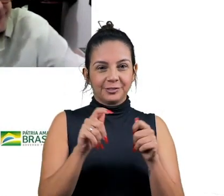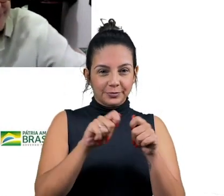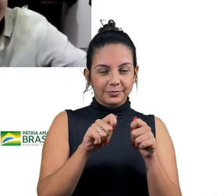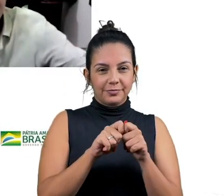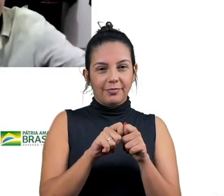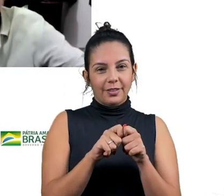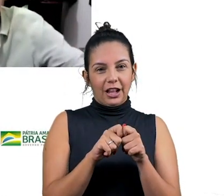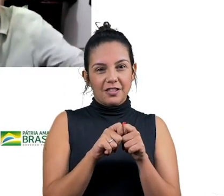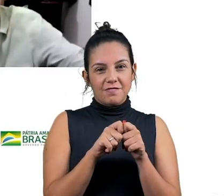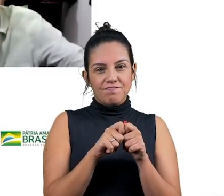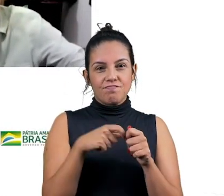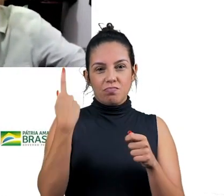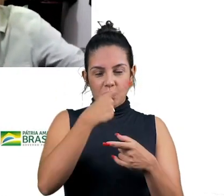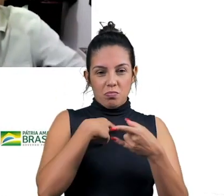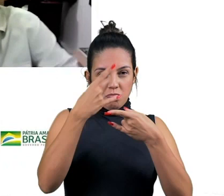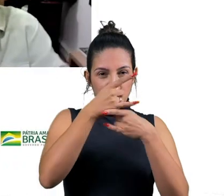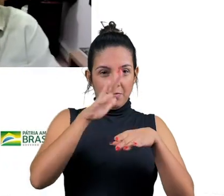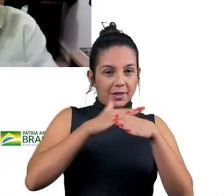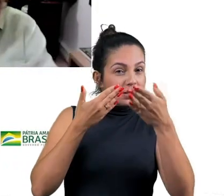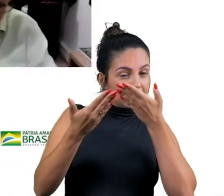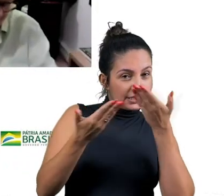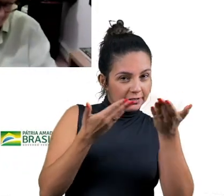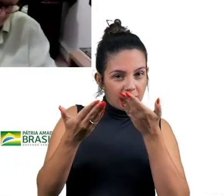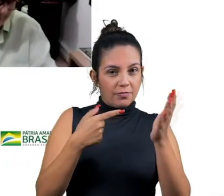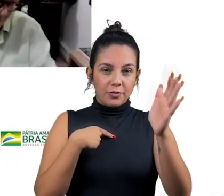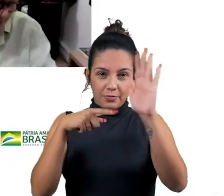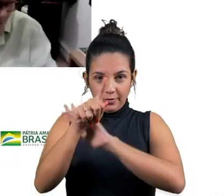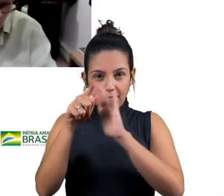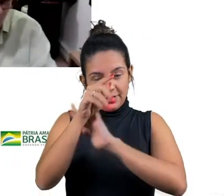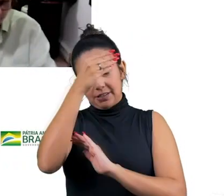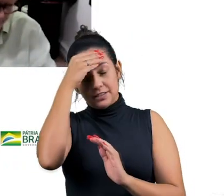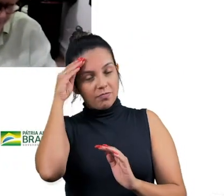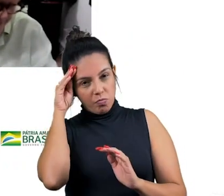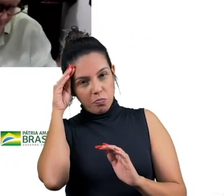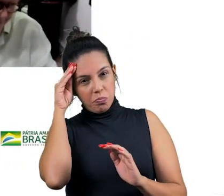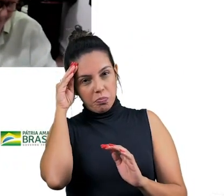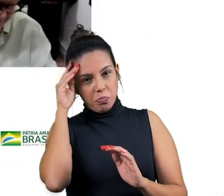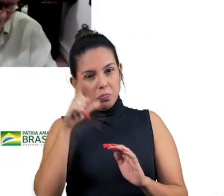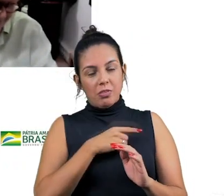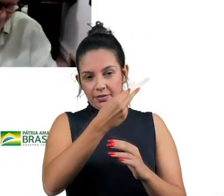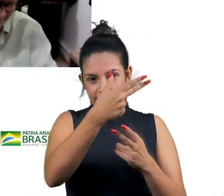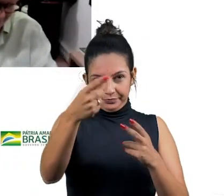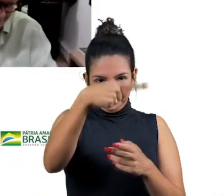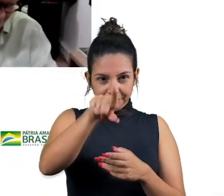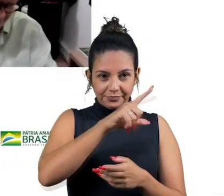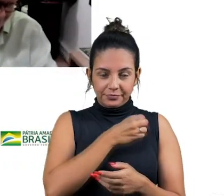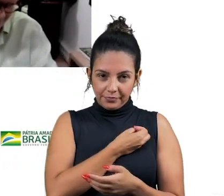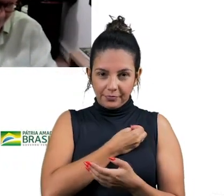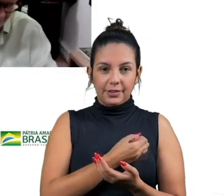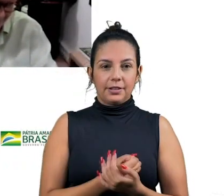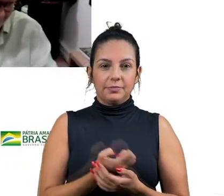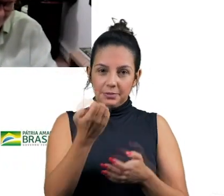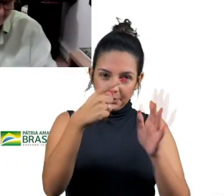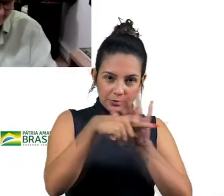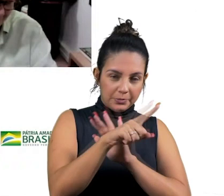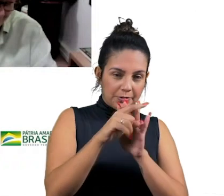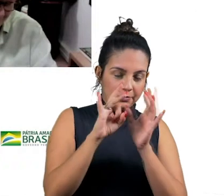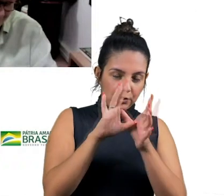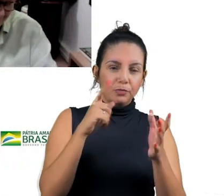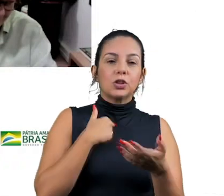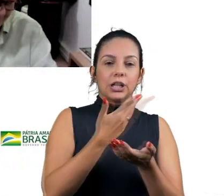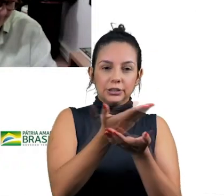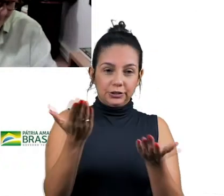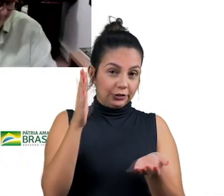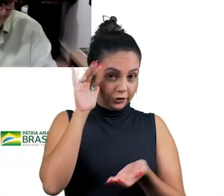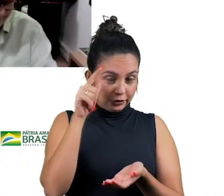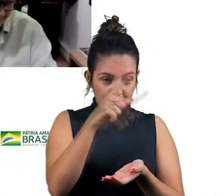fazer as nossas lives mais interativas, que eu vou perguntando e esqueço, que tem um monte de gente aí presente. Então, quem quiser fazer pergunta, fique à vontade, eu estou